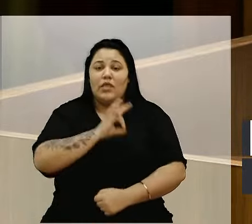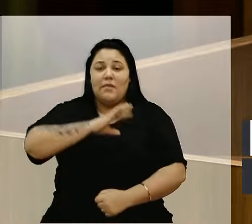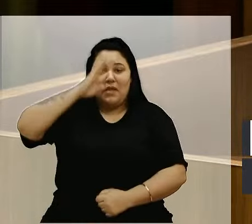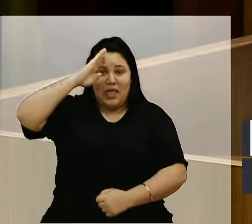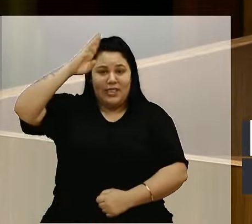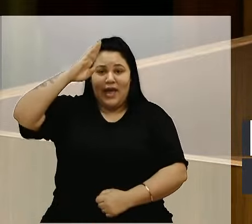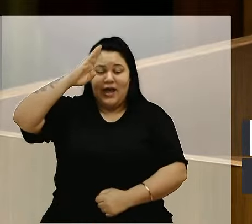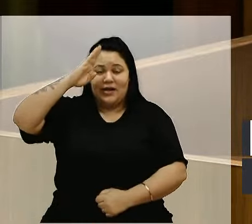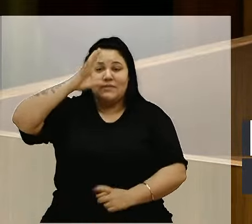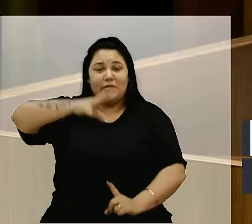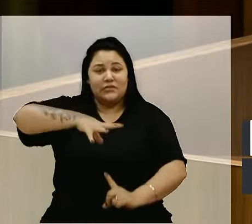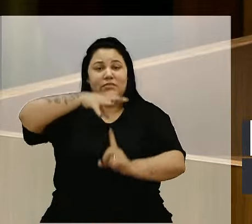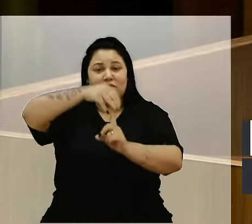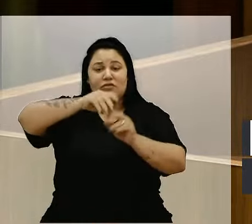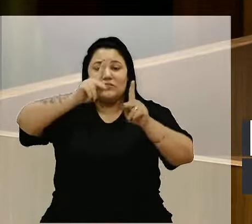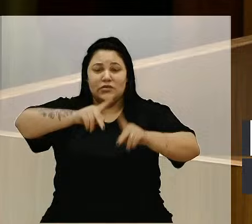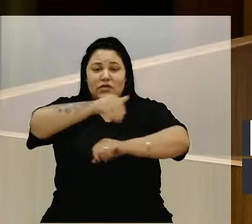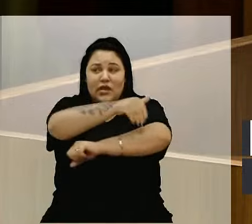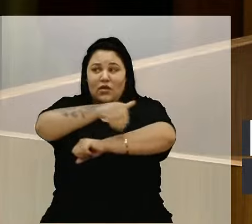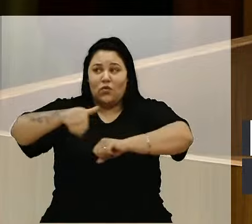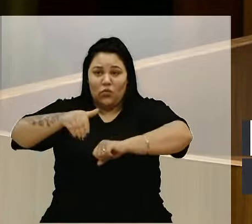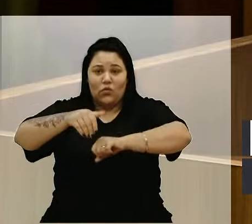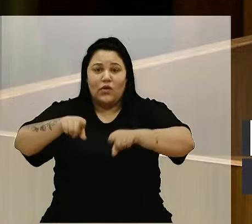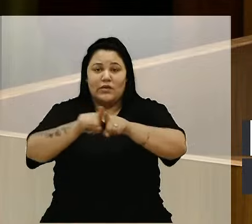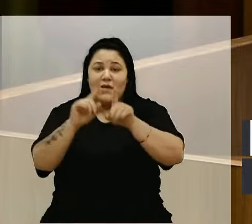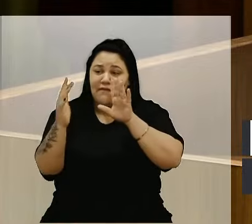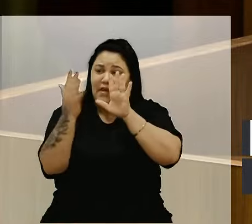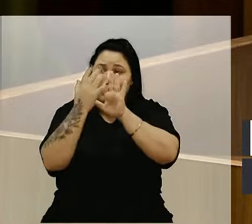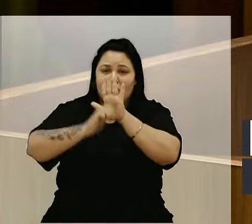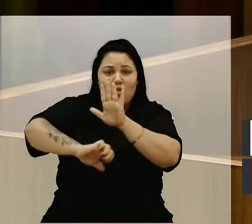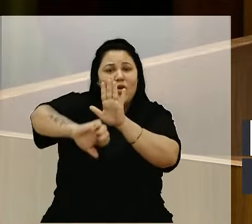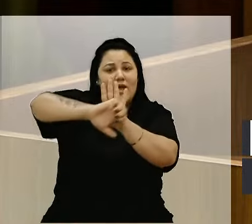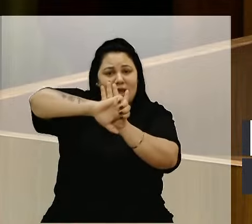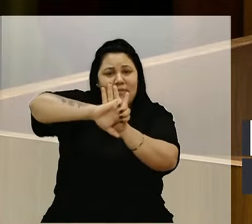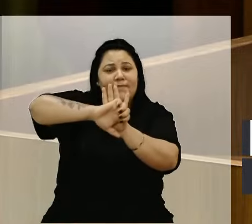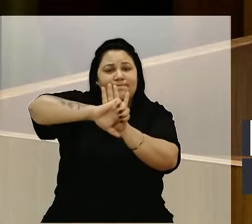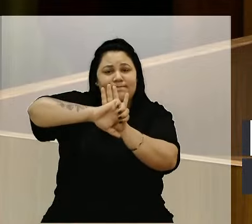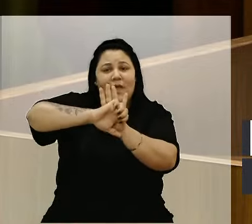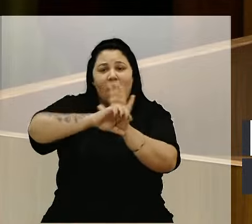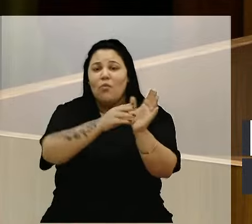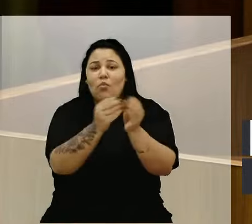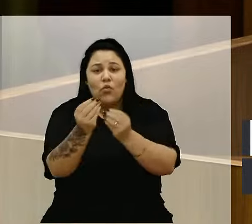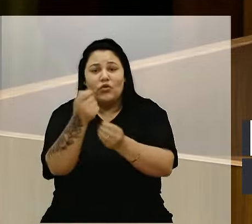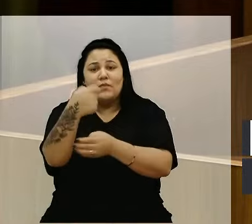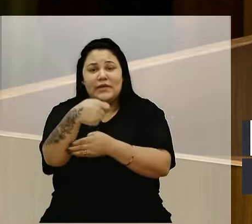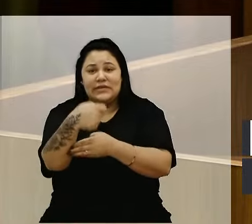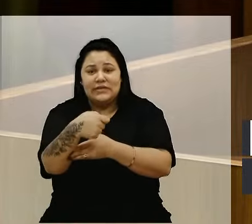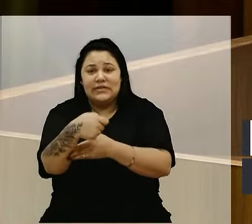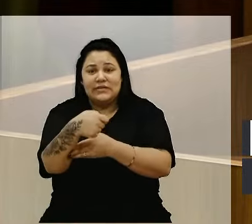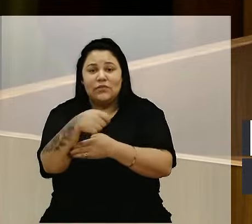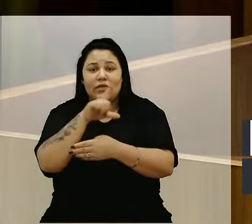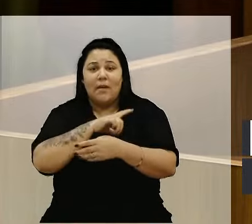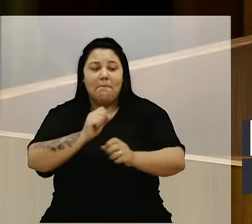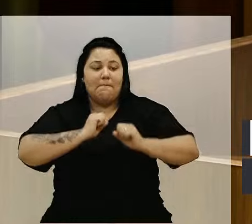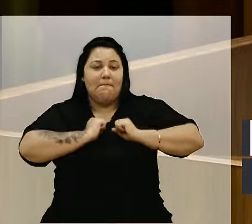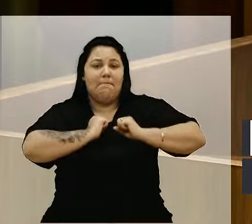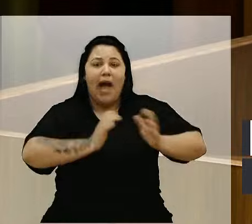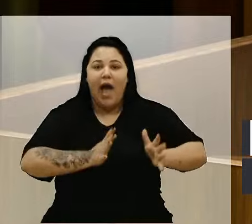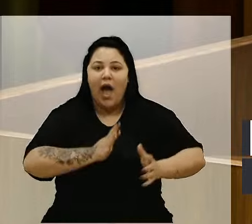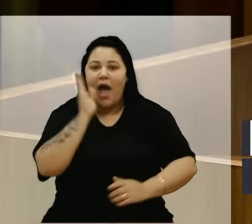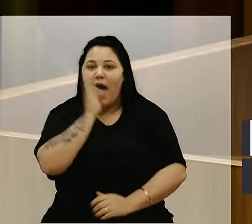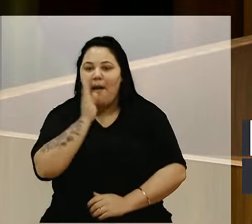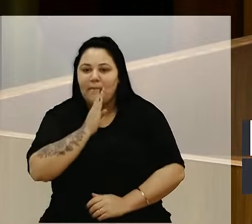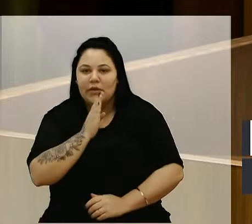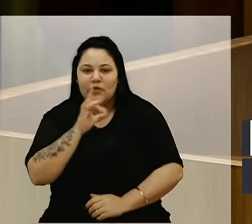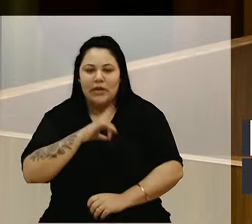principalmente os que estão na rua, no combate ao crime, muitas vezes precisam agir com rapidez e muita